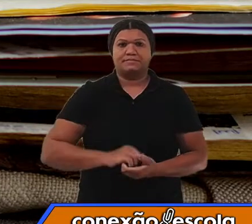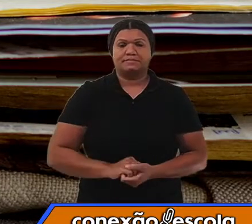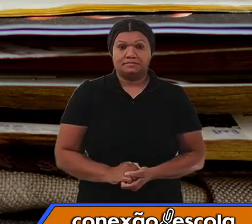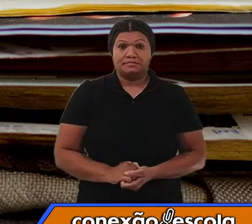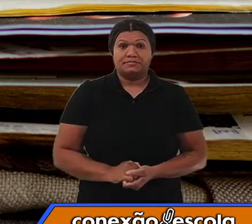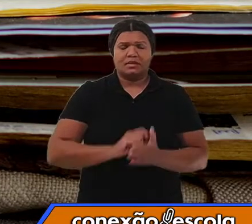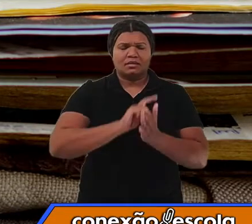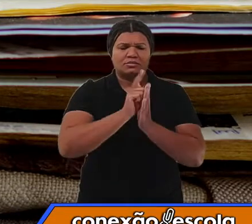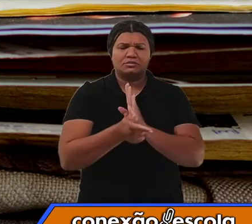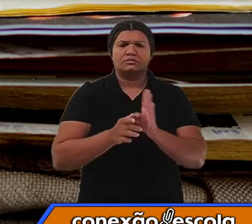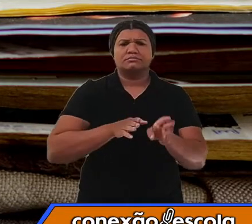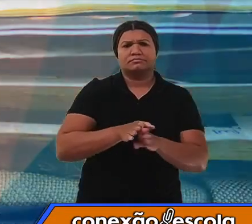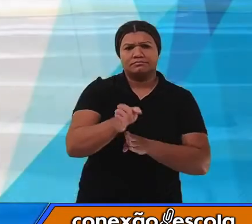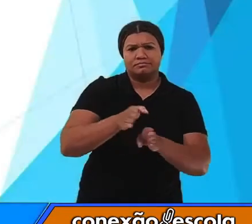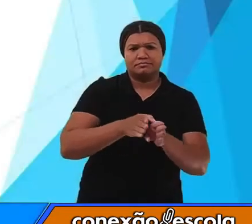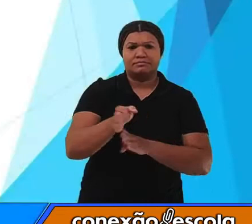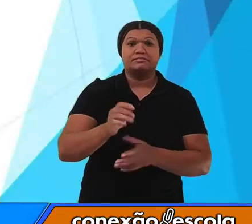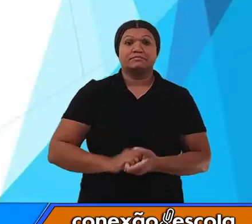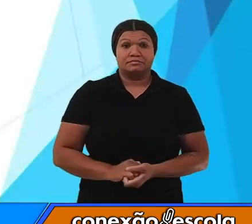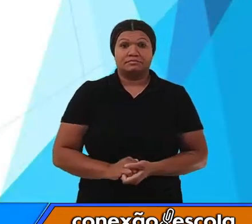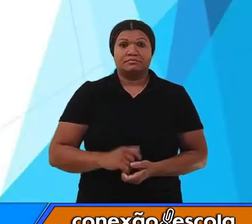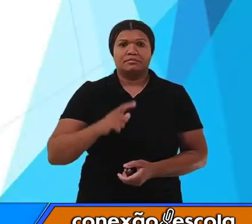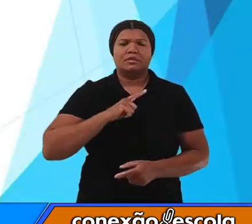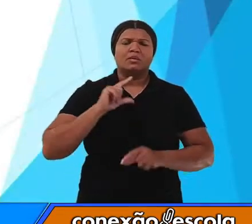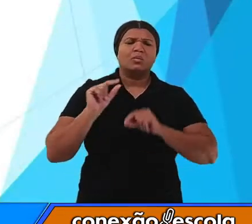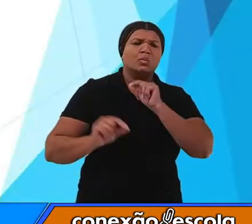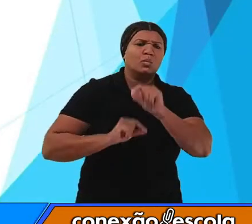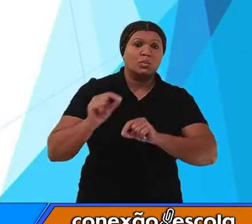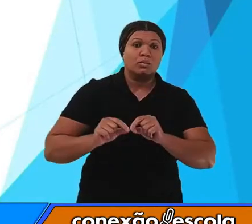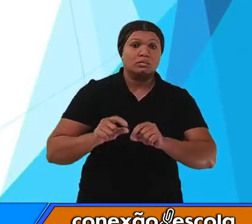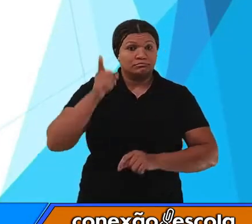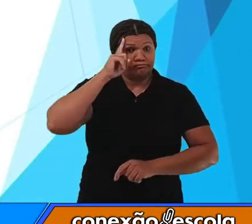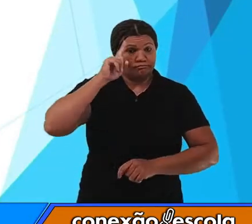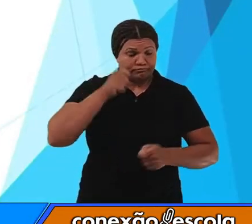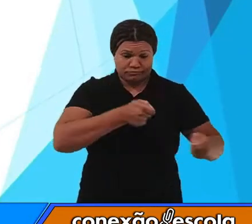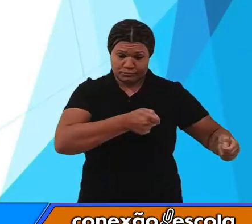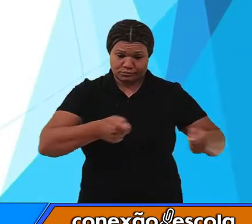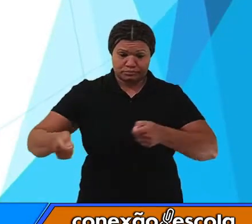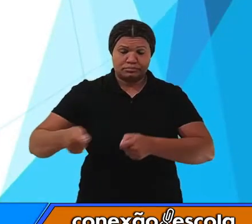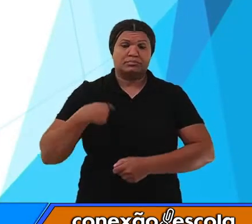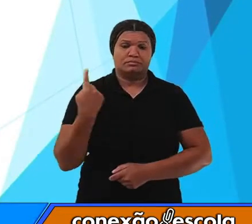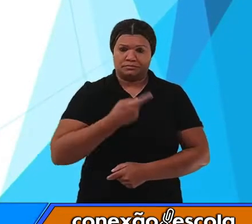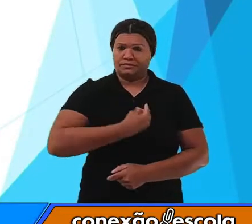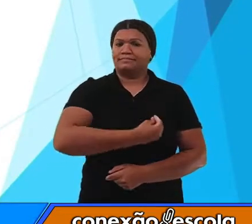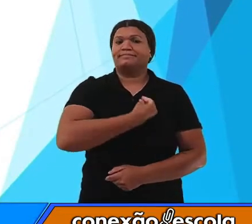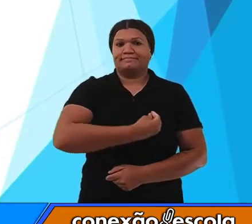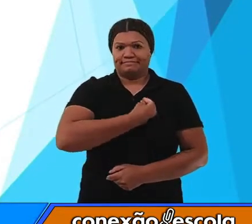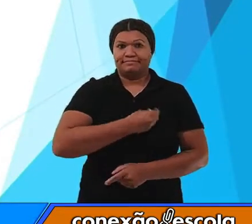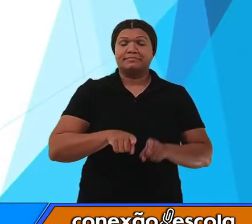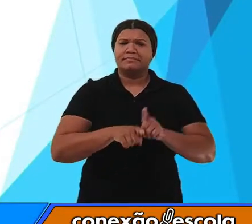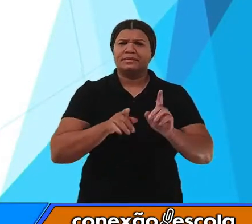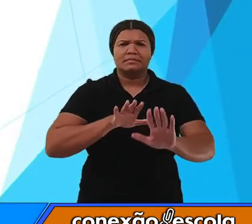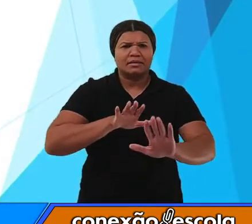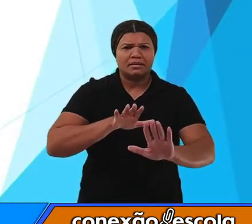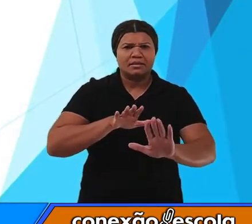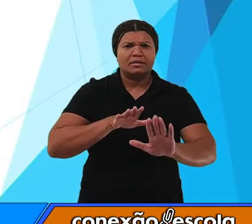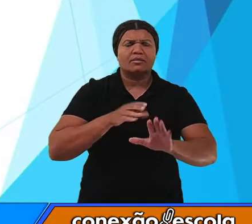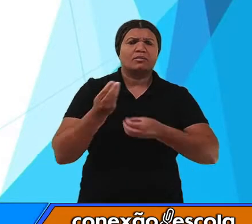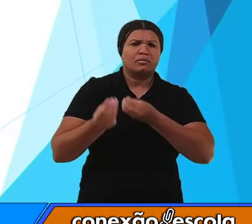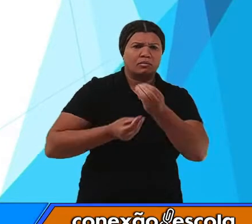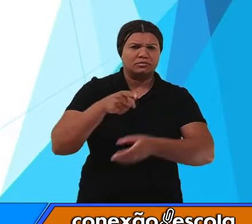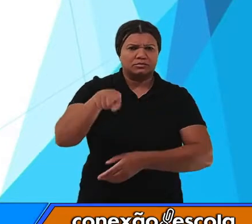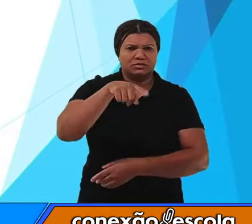O gênero instrucional está muito presente em nossas vidas, mas, afinal,